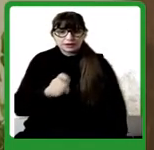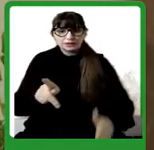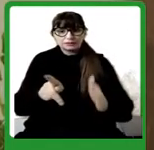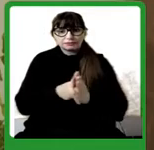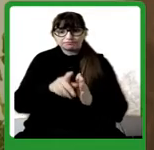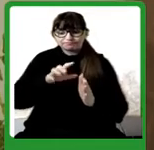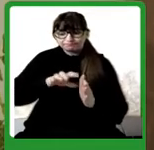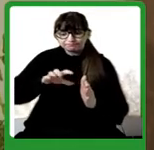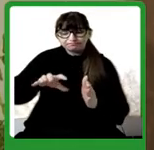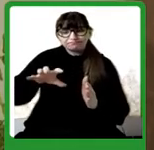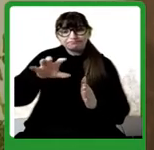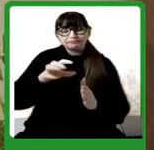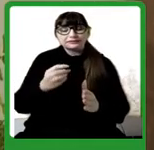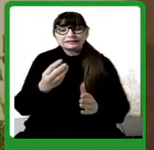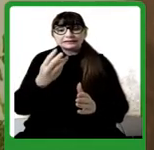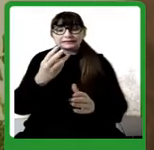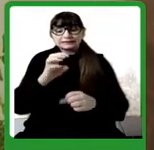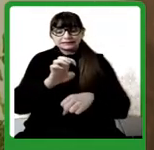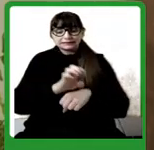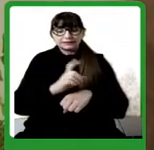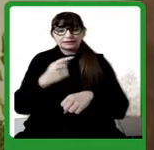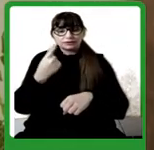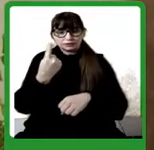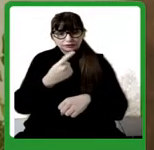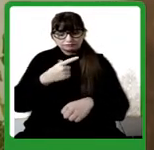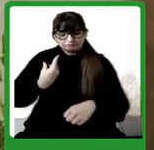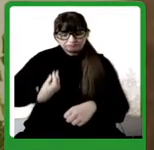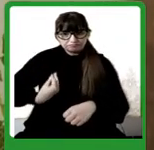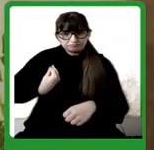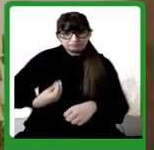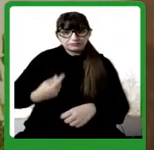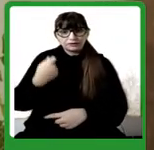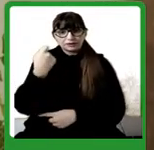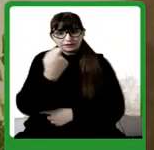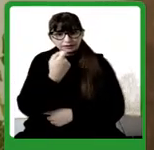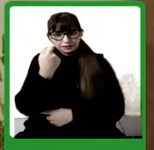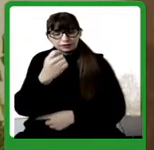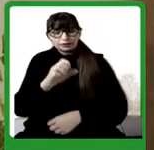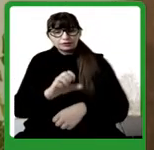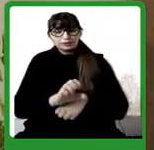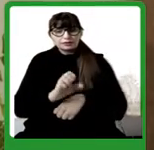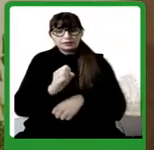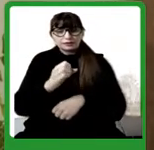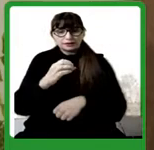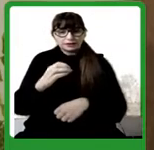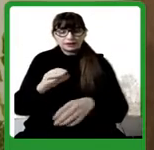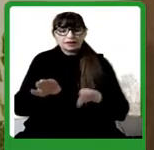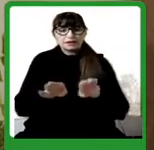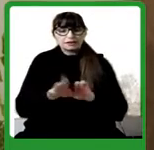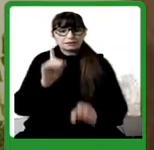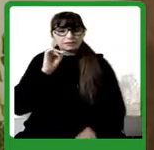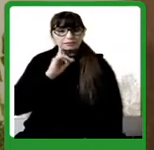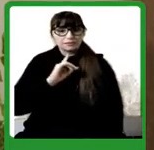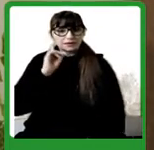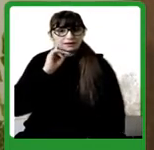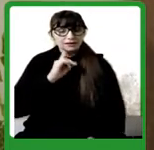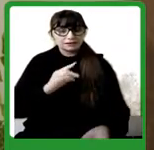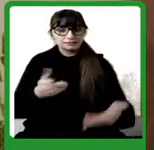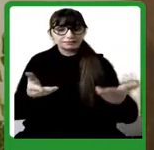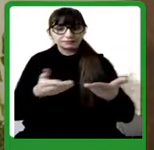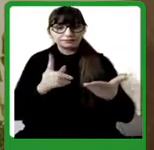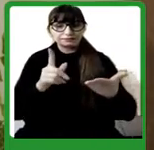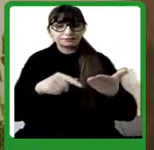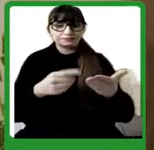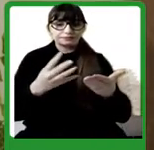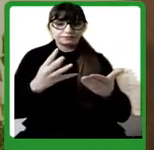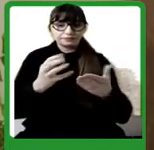três estados onde nós atuamos: Rio Grande do Sul, Santa Catarina e Minas Gerais. Este ano comemoramos 40 anos